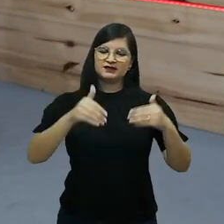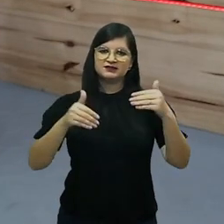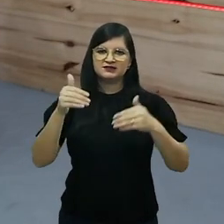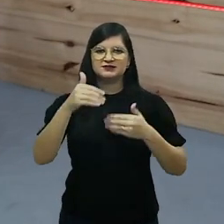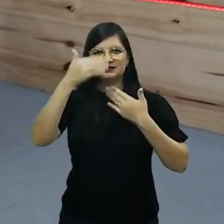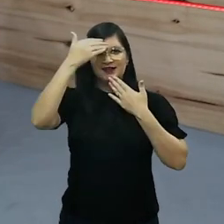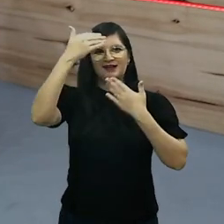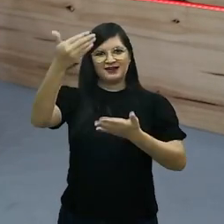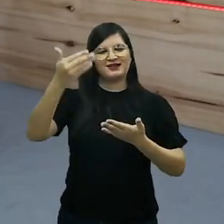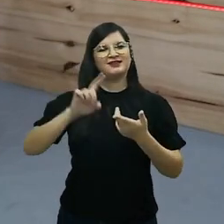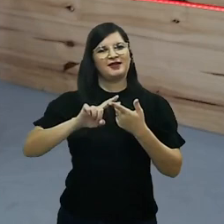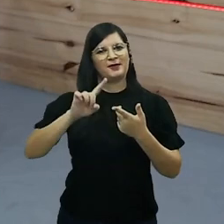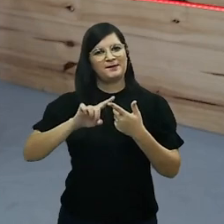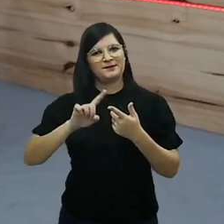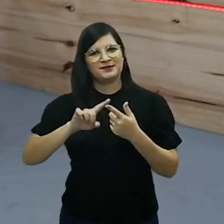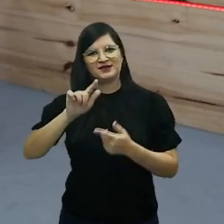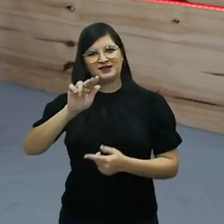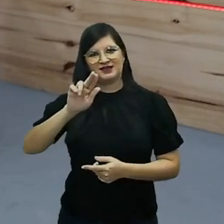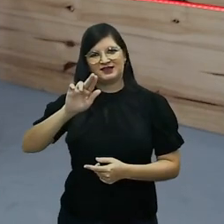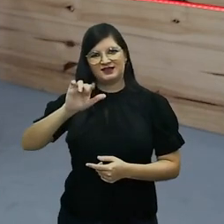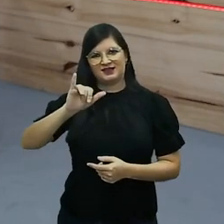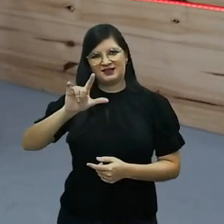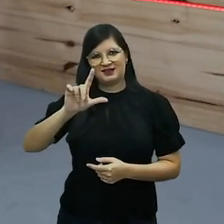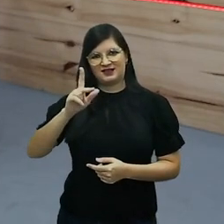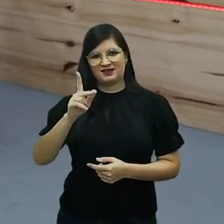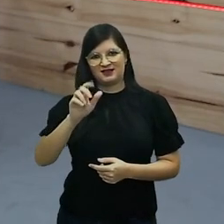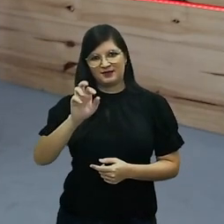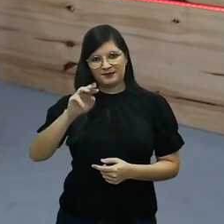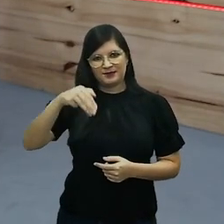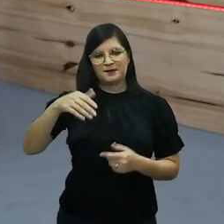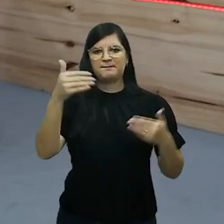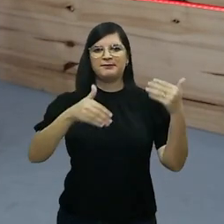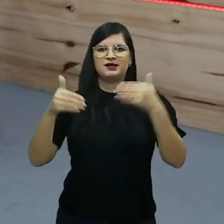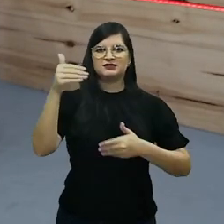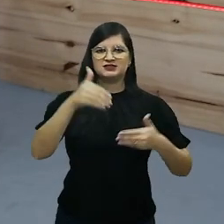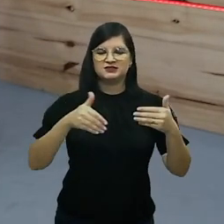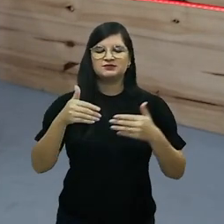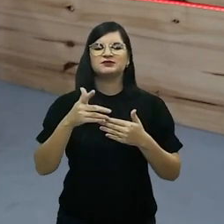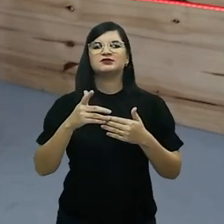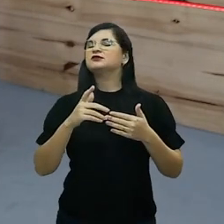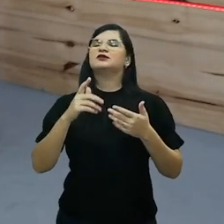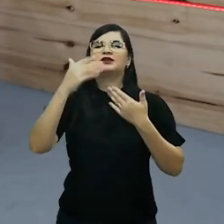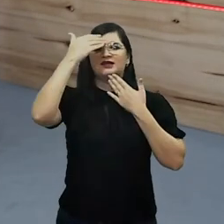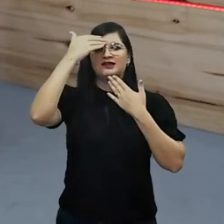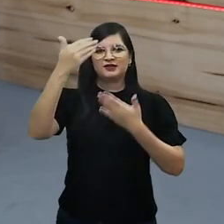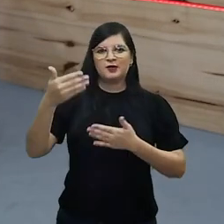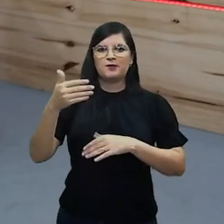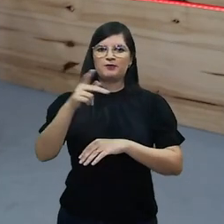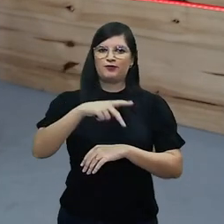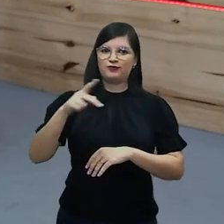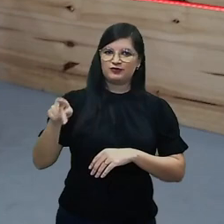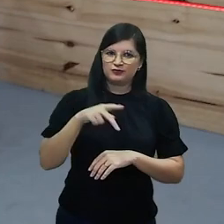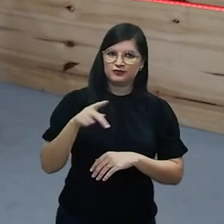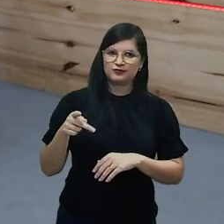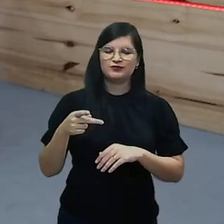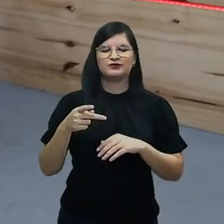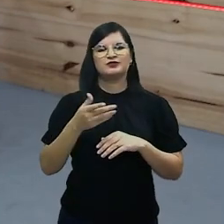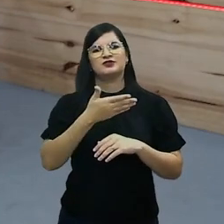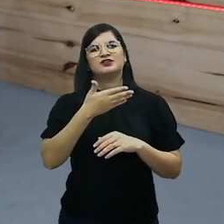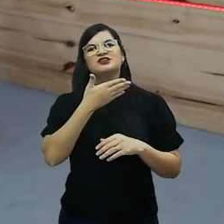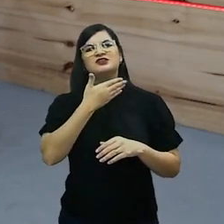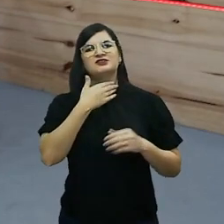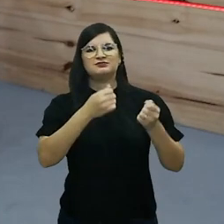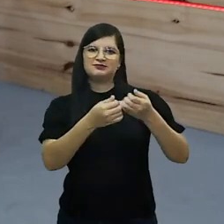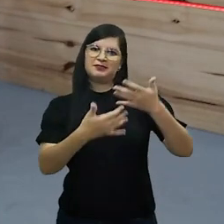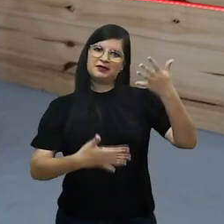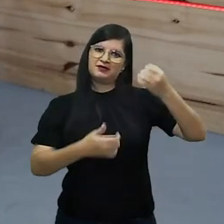Quero agradecer também ao Guilherme, né, mais uma vez pela participação, agradecer ao Sebrae. Quero agradecer aos professores que estão aí no chat o